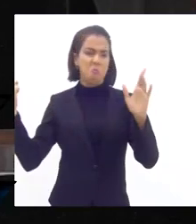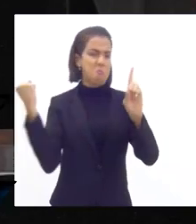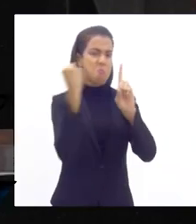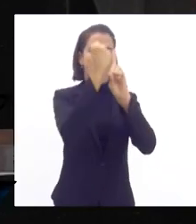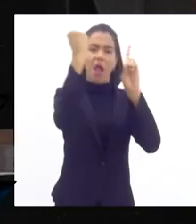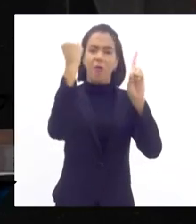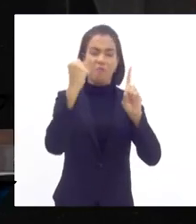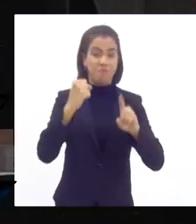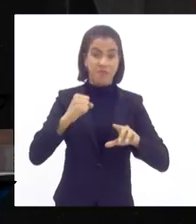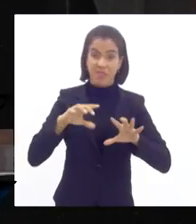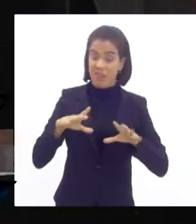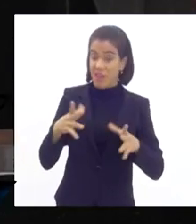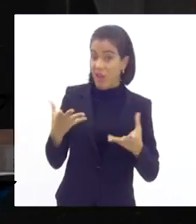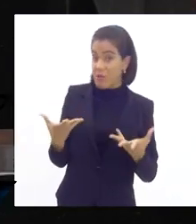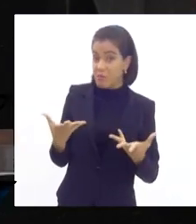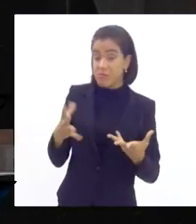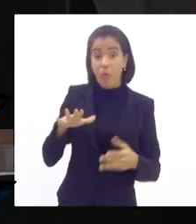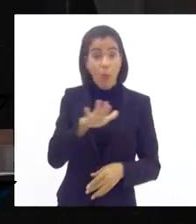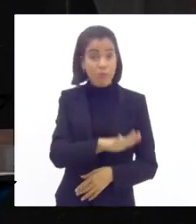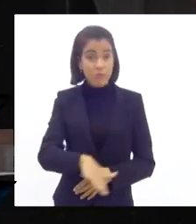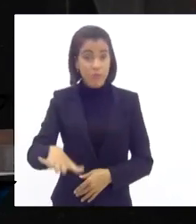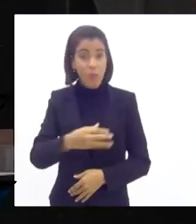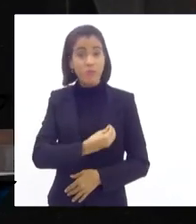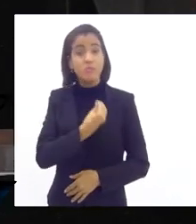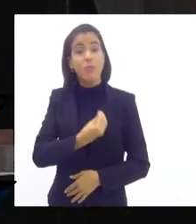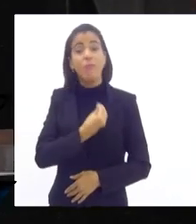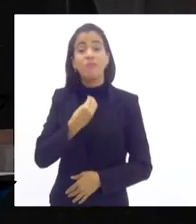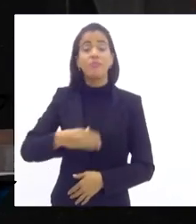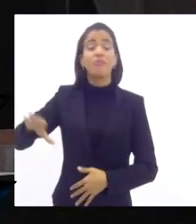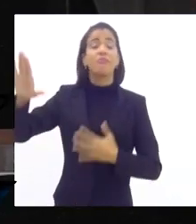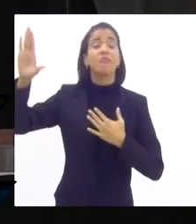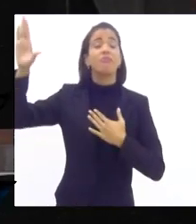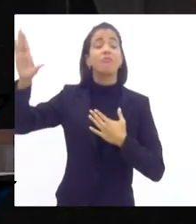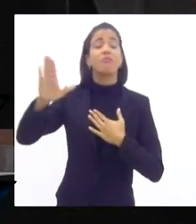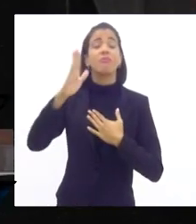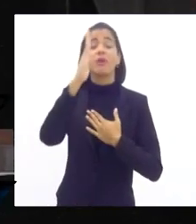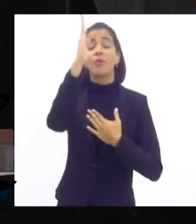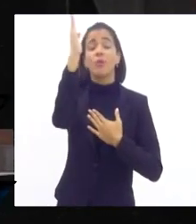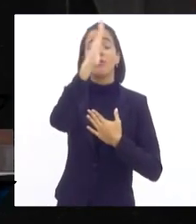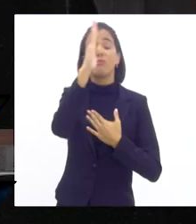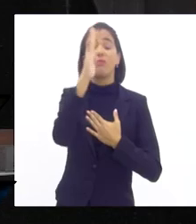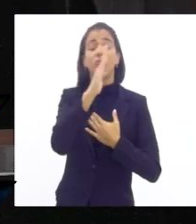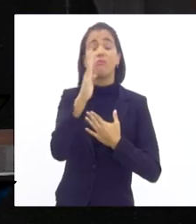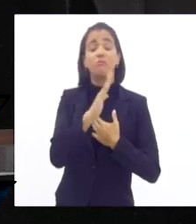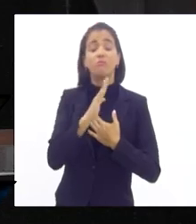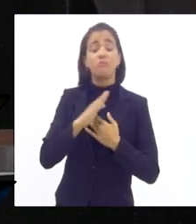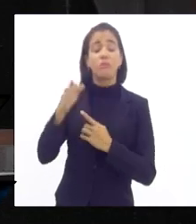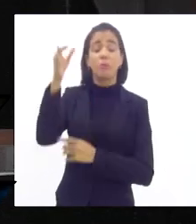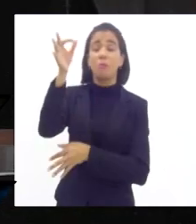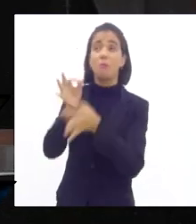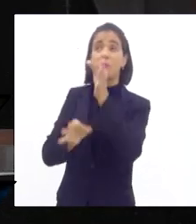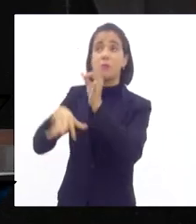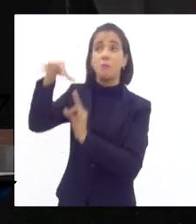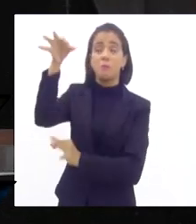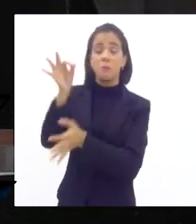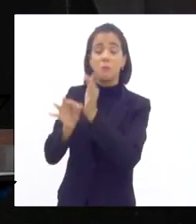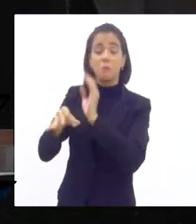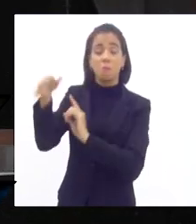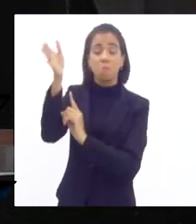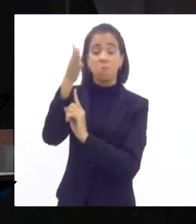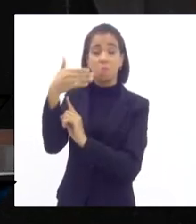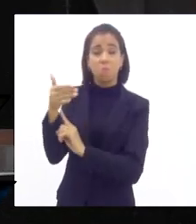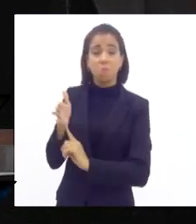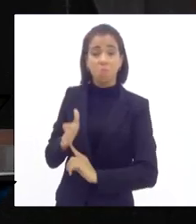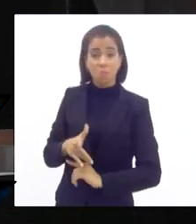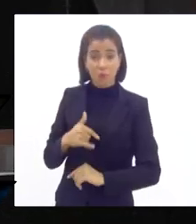eventos terroristas crianças estavam presentes cantando hino nacional e com a bandeira do Brasil CNJ mandou juízes